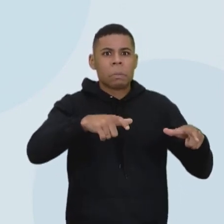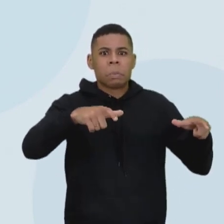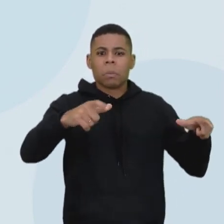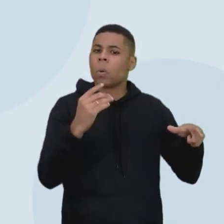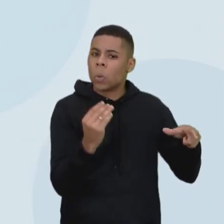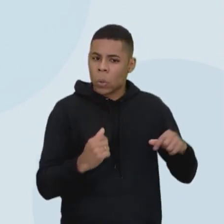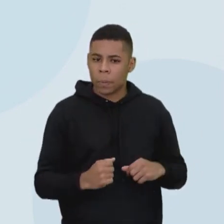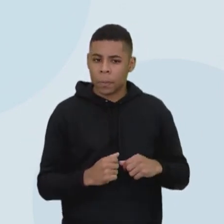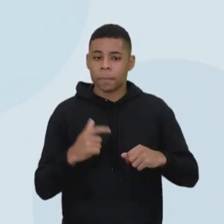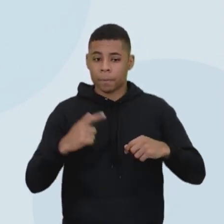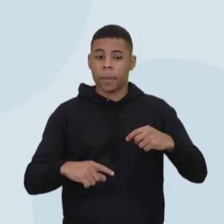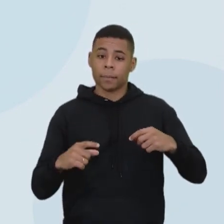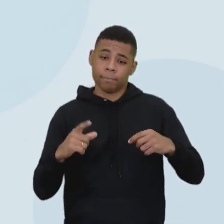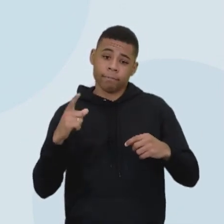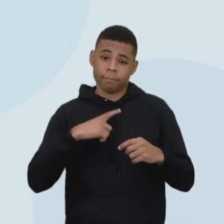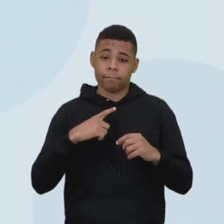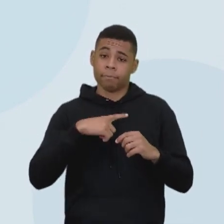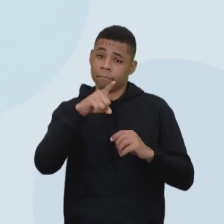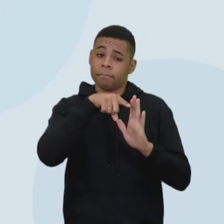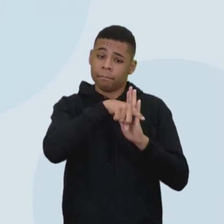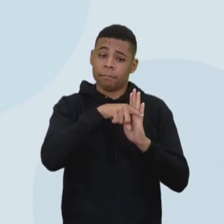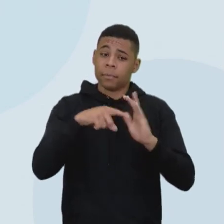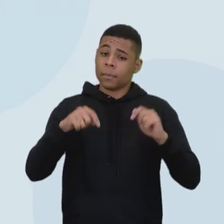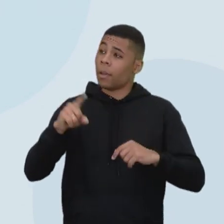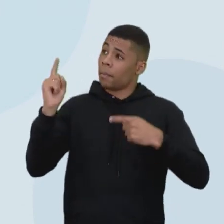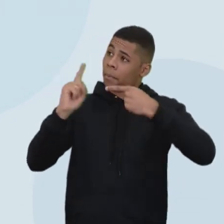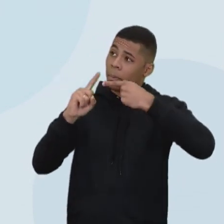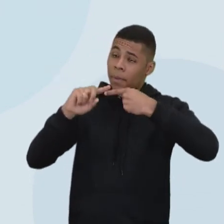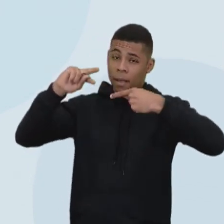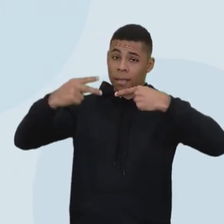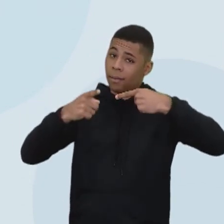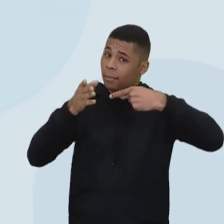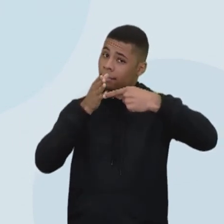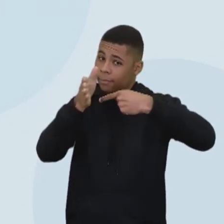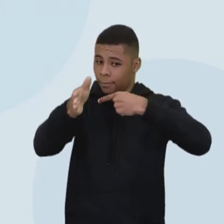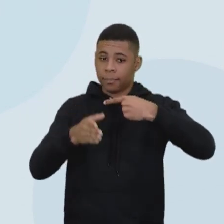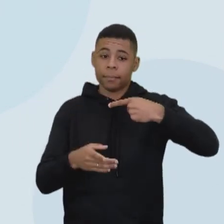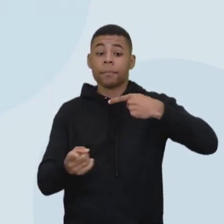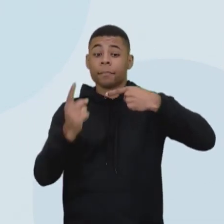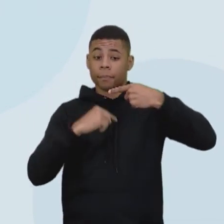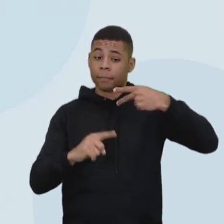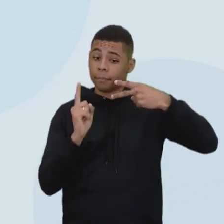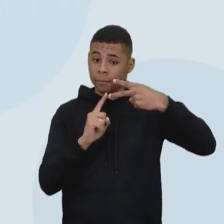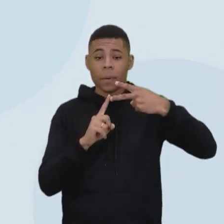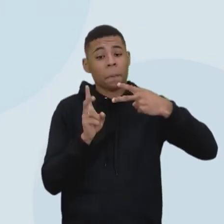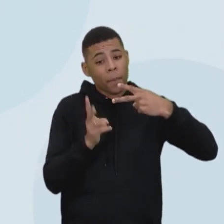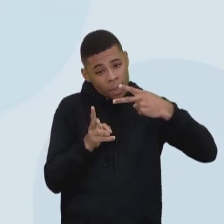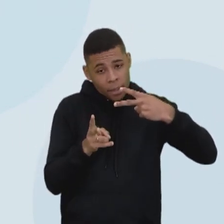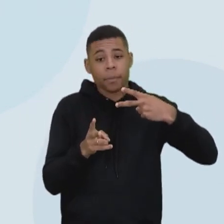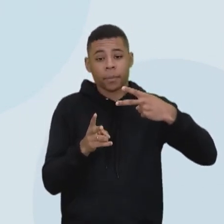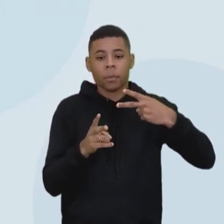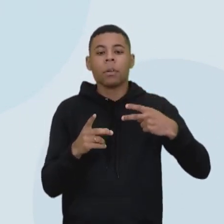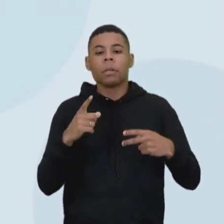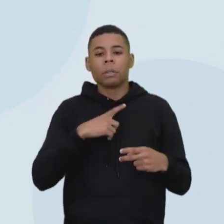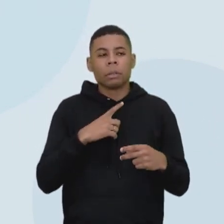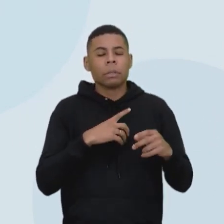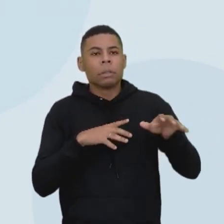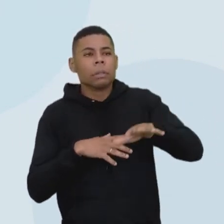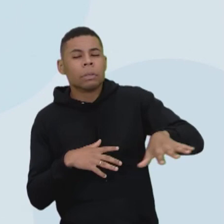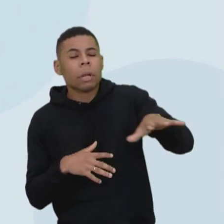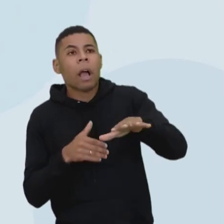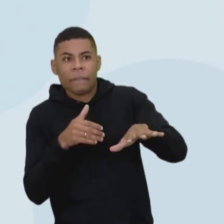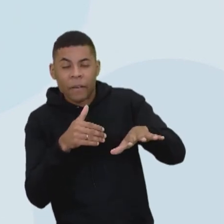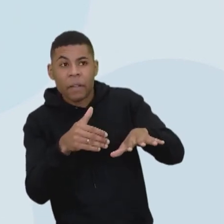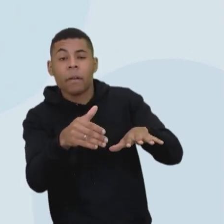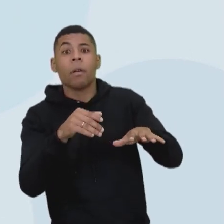agenda para pesquisa, tá aí o link para vocês acessarem, né? Aí tem um outro também falando sobre transição demográfica